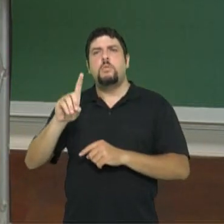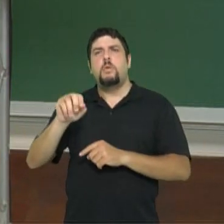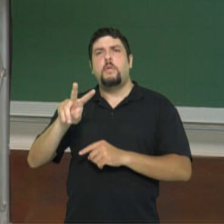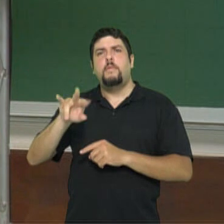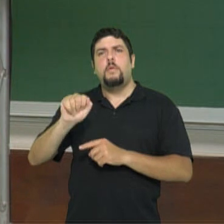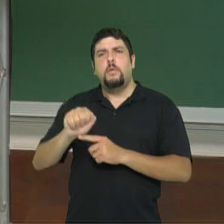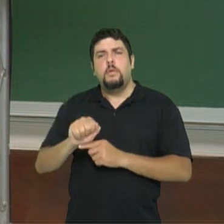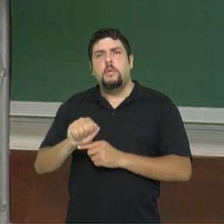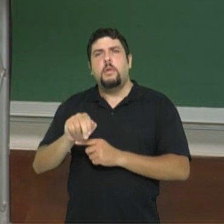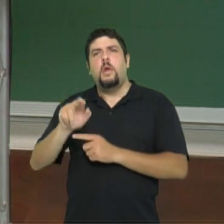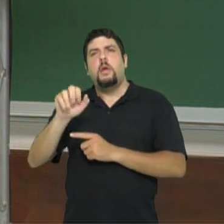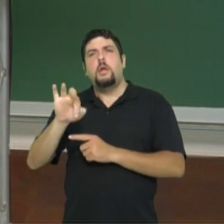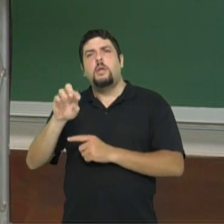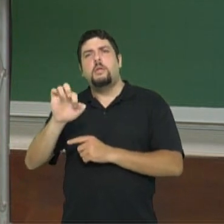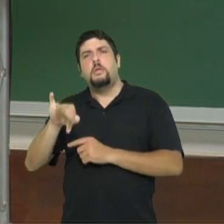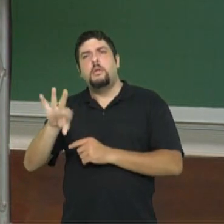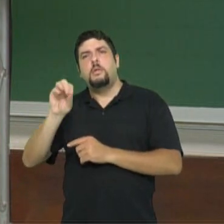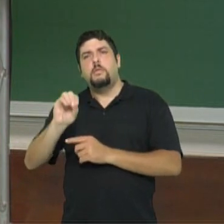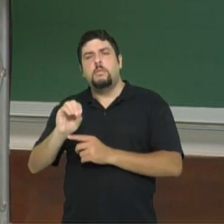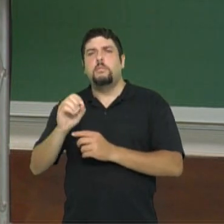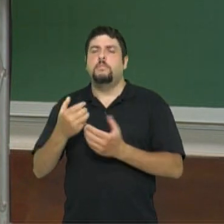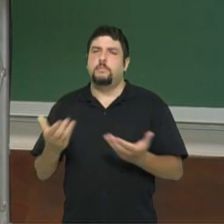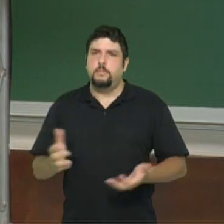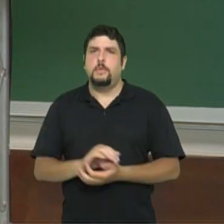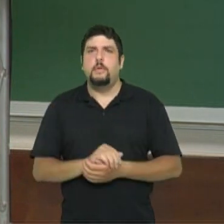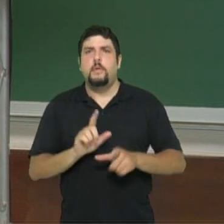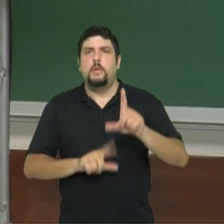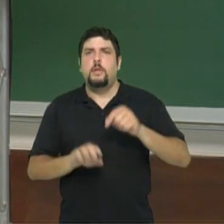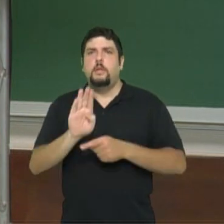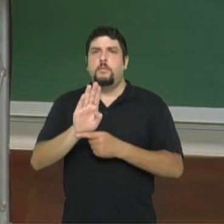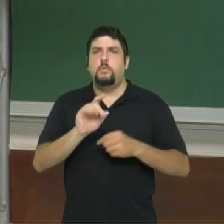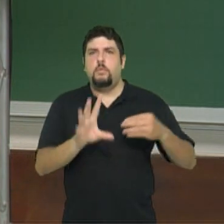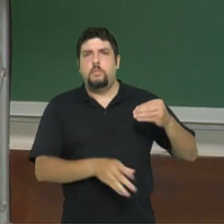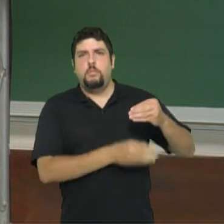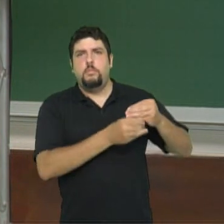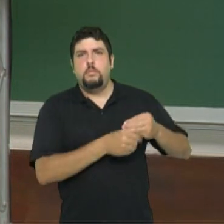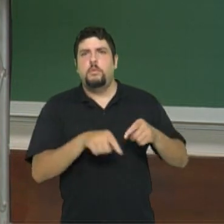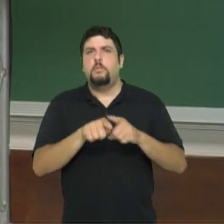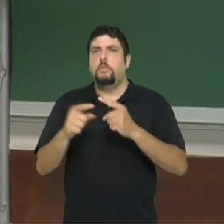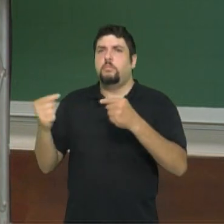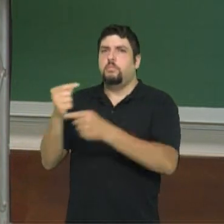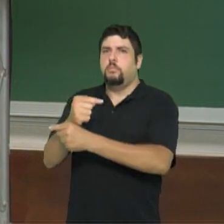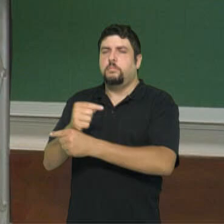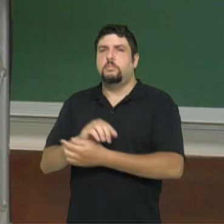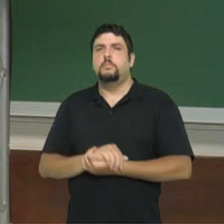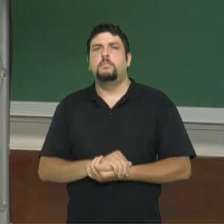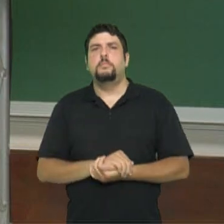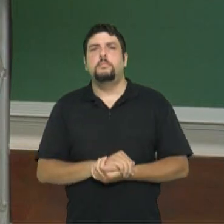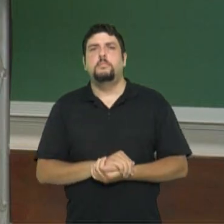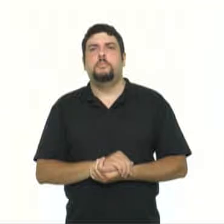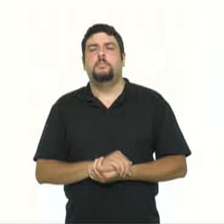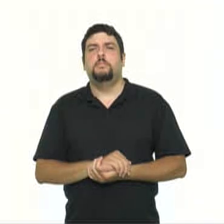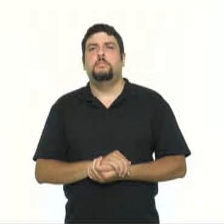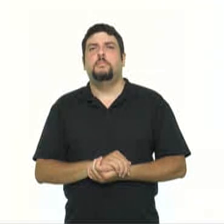entretanto, no entanto. Então, letra D, adição e adversidade. Continuando a redação,